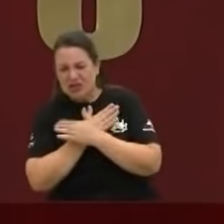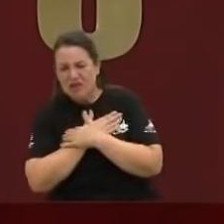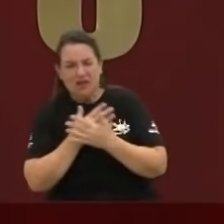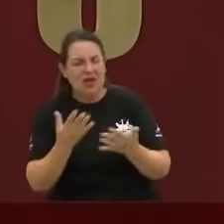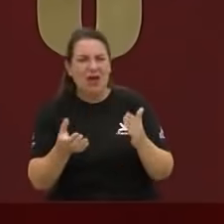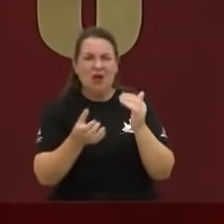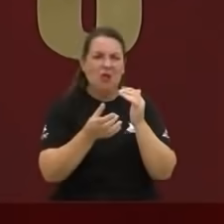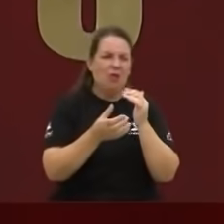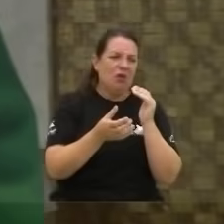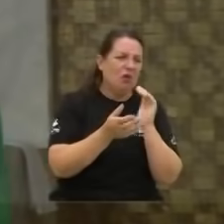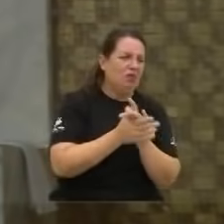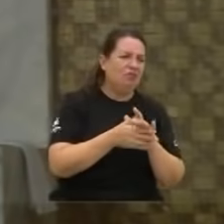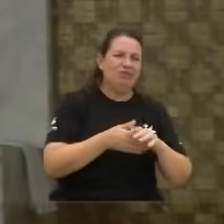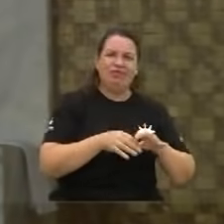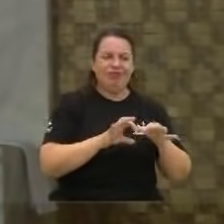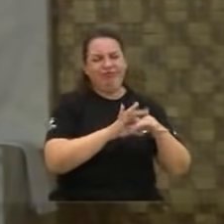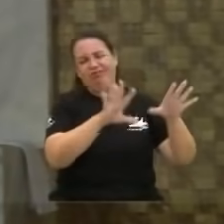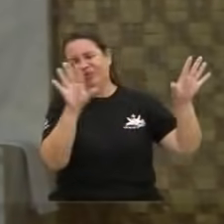desunião,